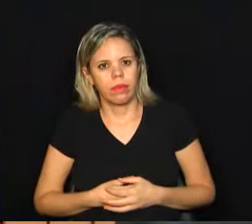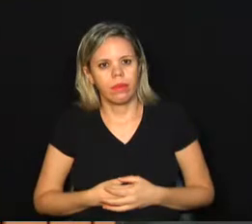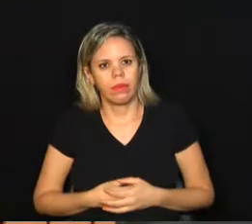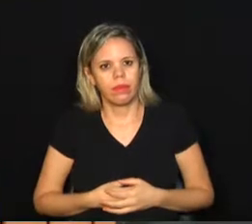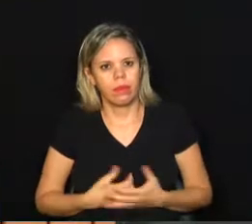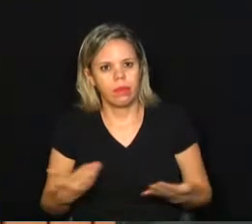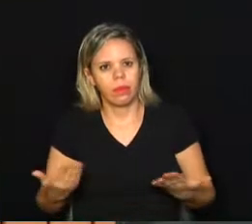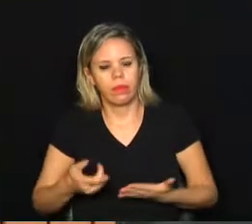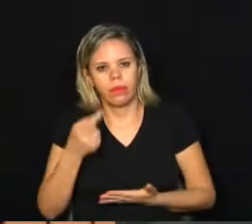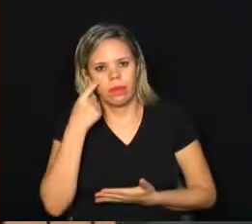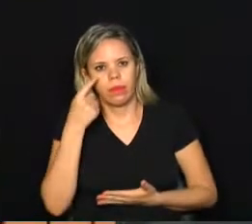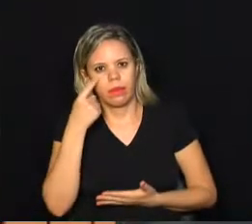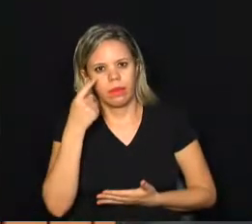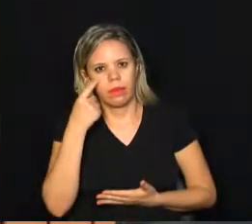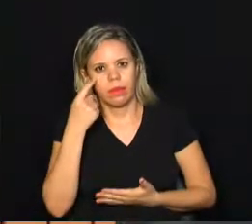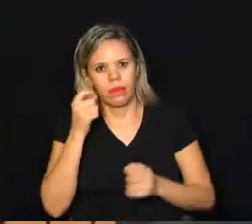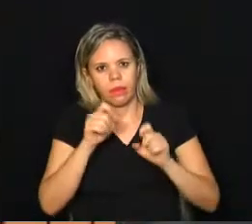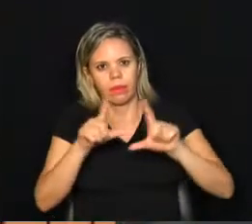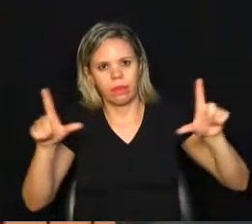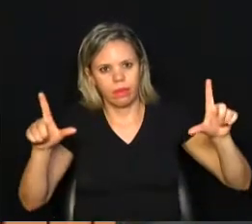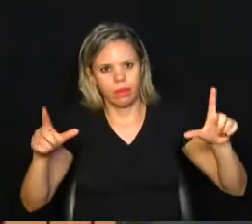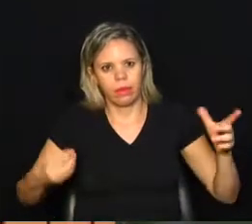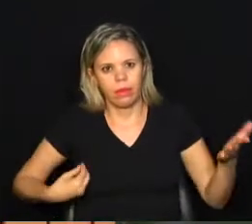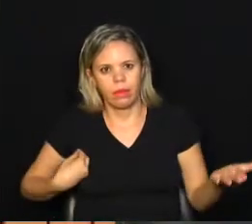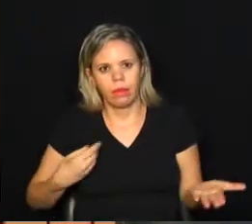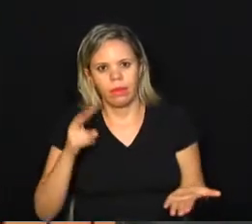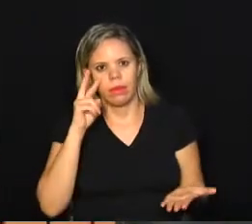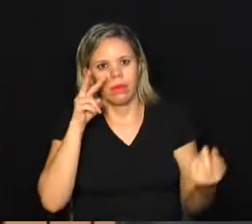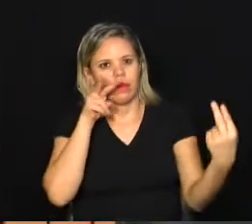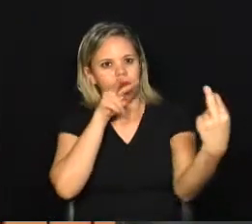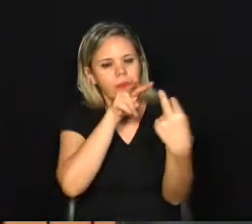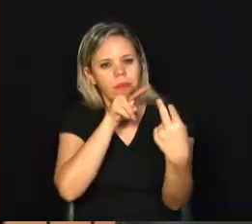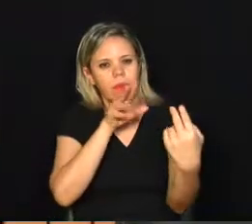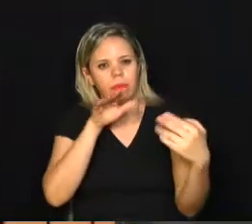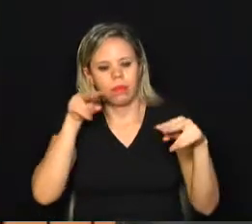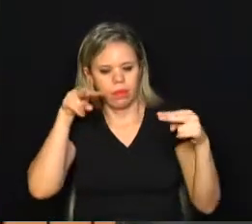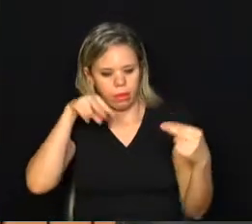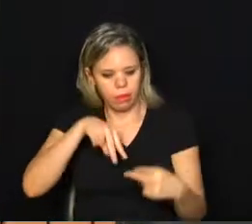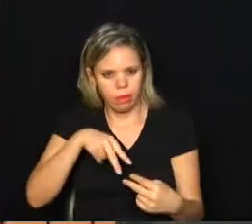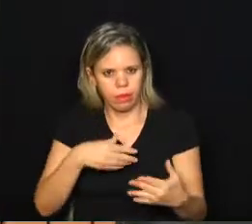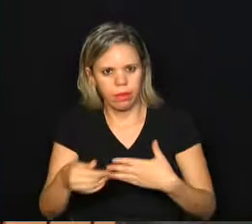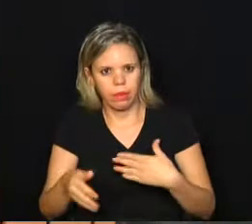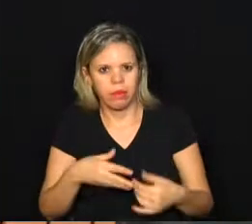agora que eu estou vendo que eu estou ali na frente também, estou aqui, eu devo olhar para frente ou para baixo, tanto faz.